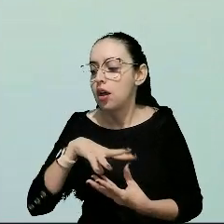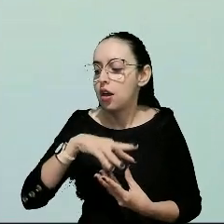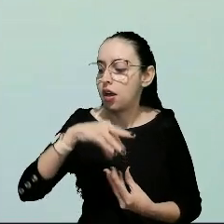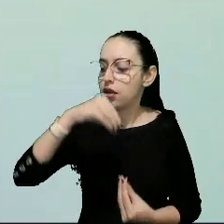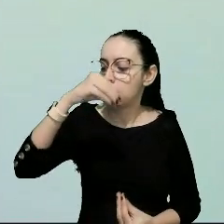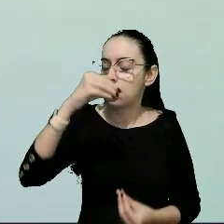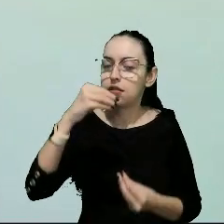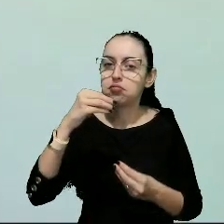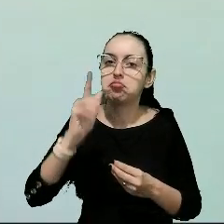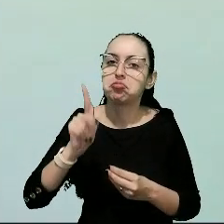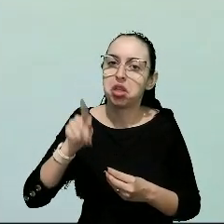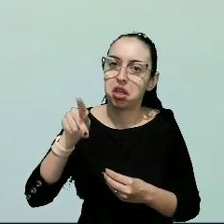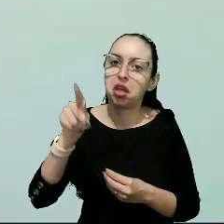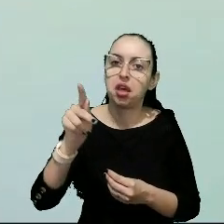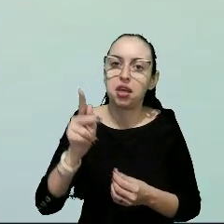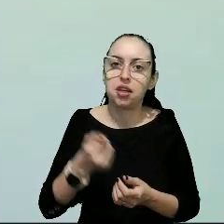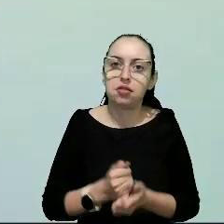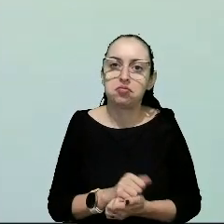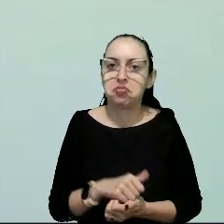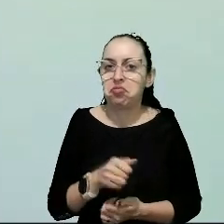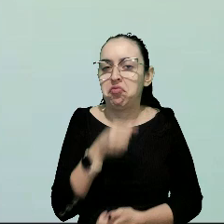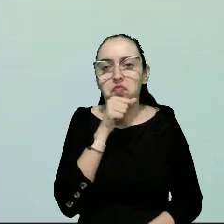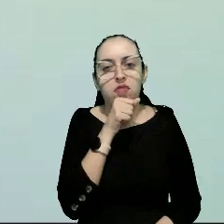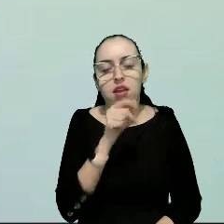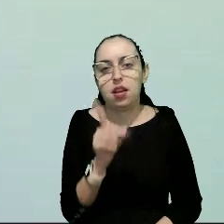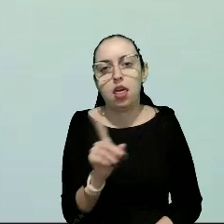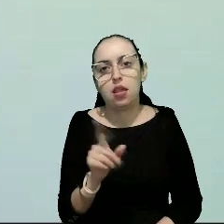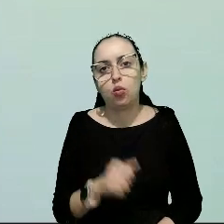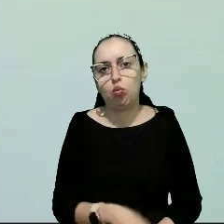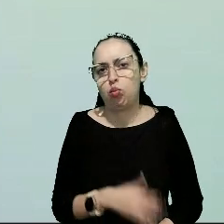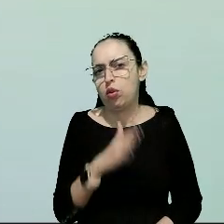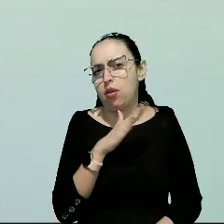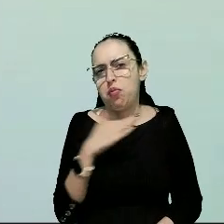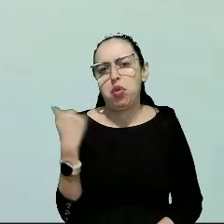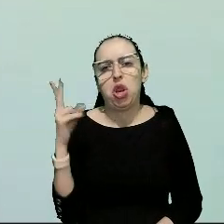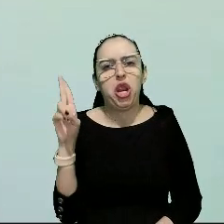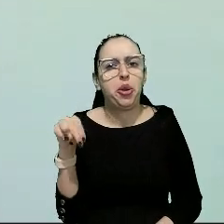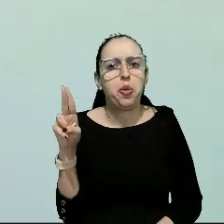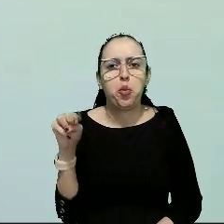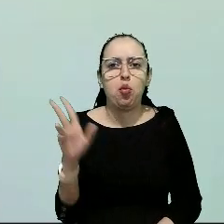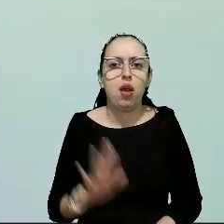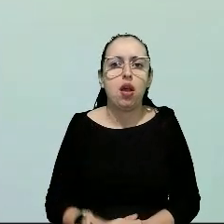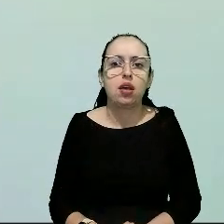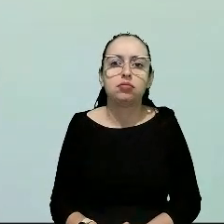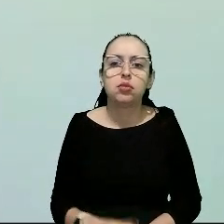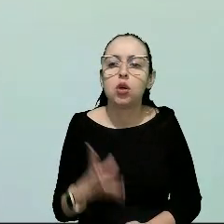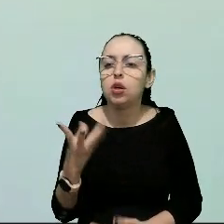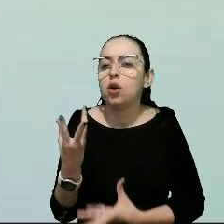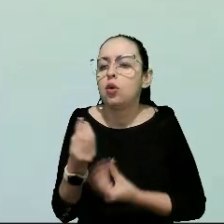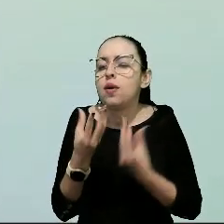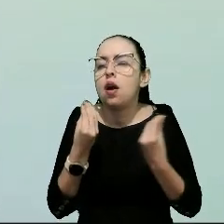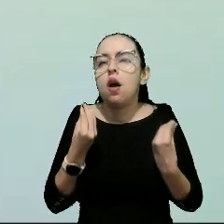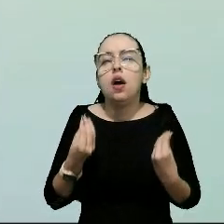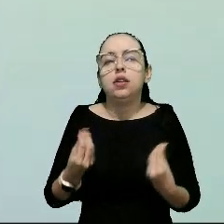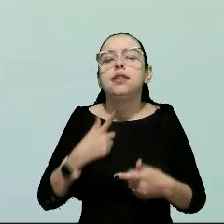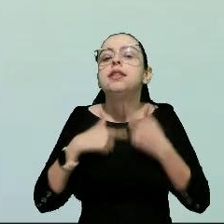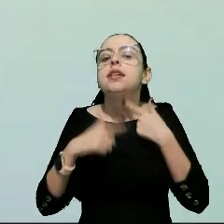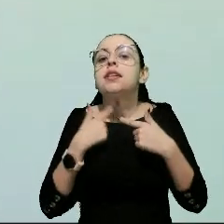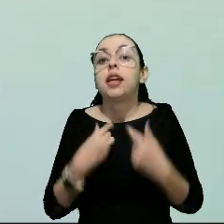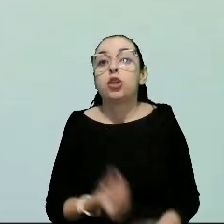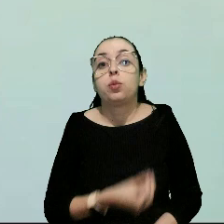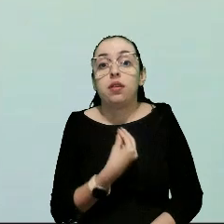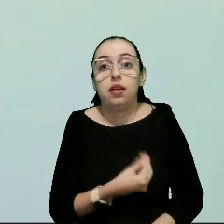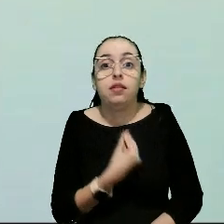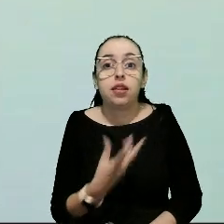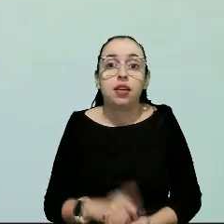alma desabrochou, minha alma é eterna, minha alma não envelhece. Eu não quero morrer nunca. Ela tem muito tesão pela